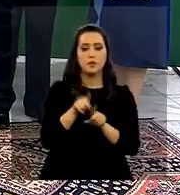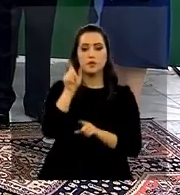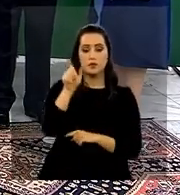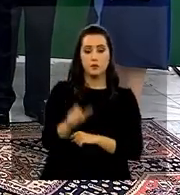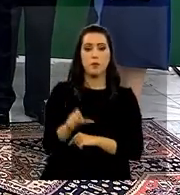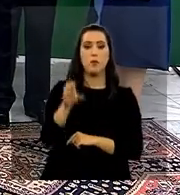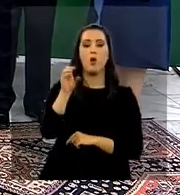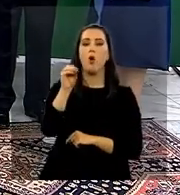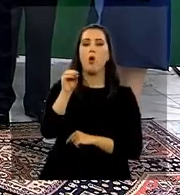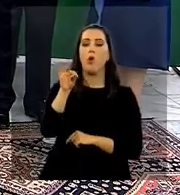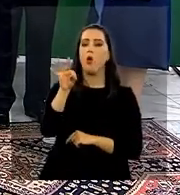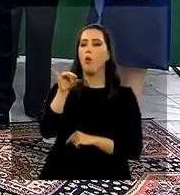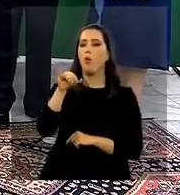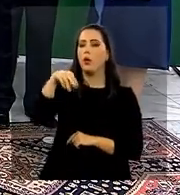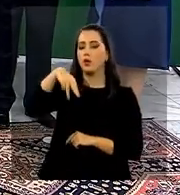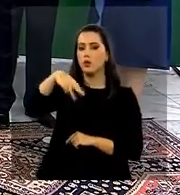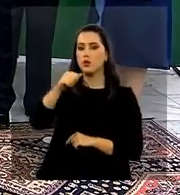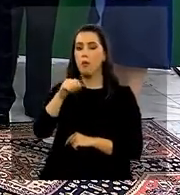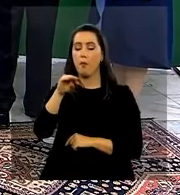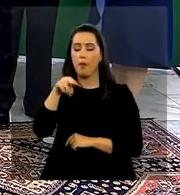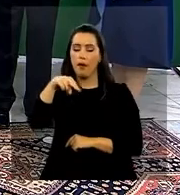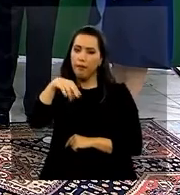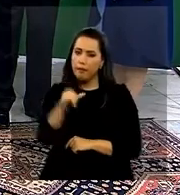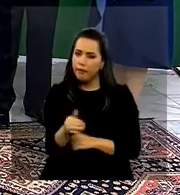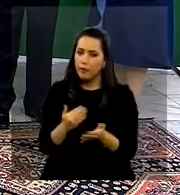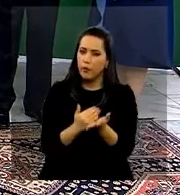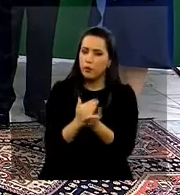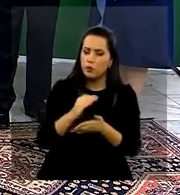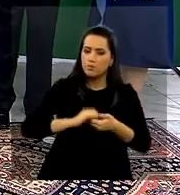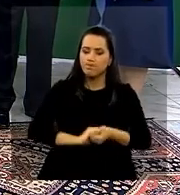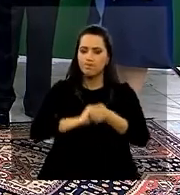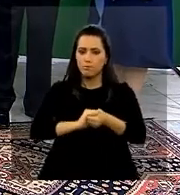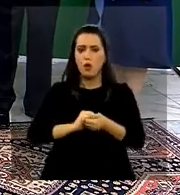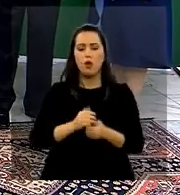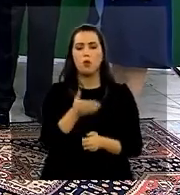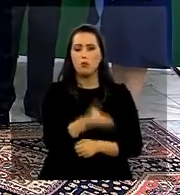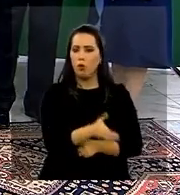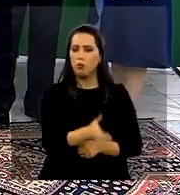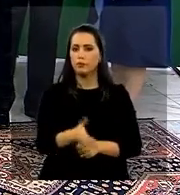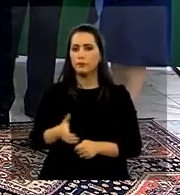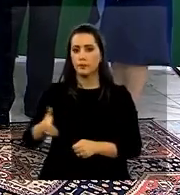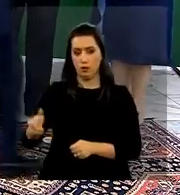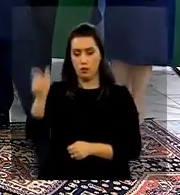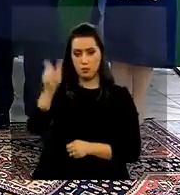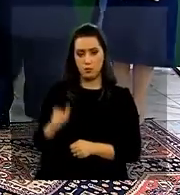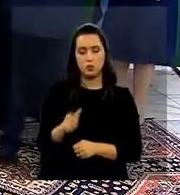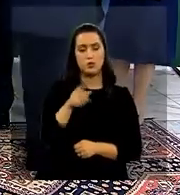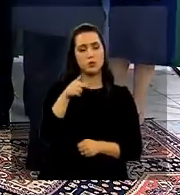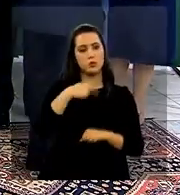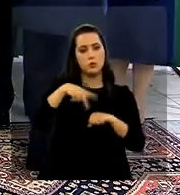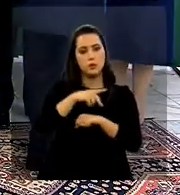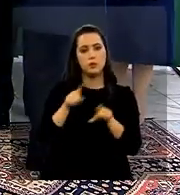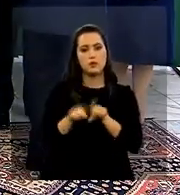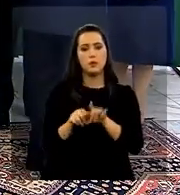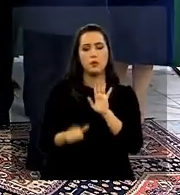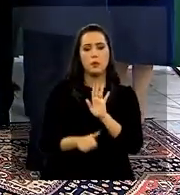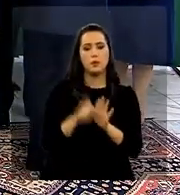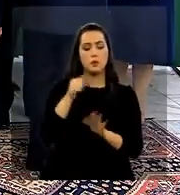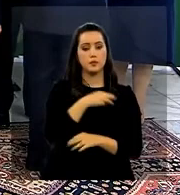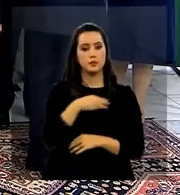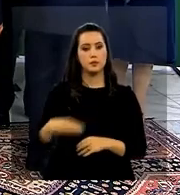Othmani continuando os cumprimentos em relação às autoridades brasileiras. Ele é o primeiro-ministro